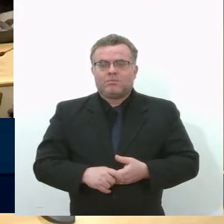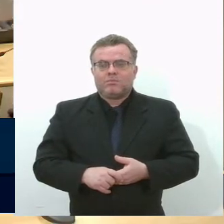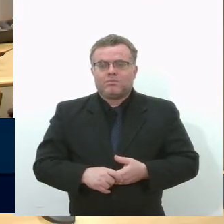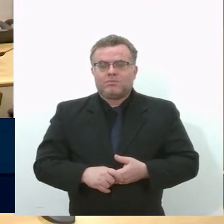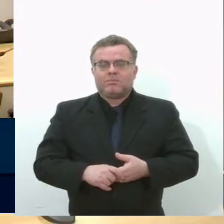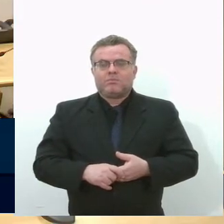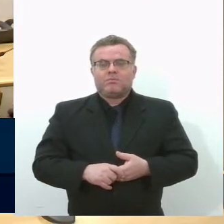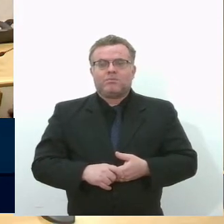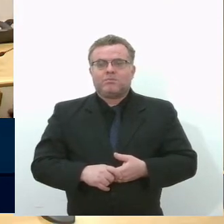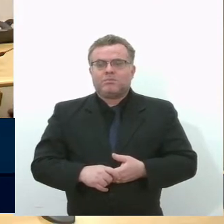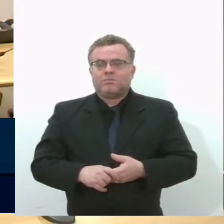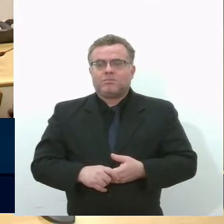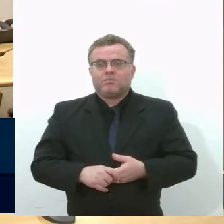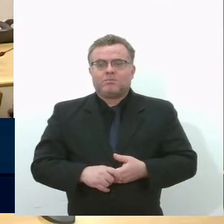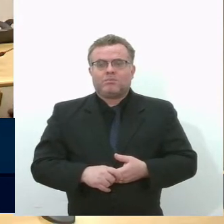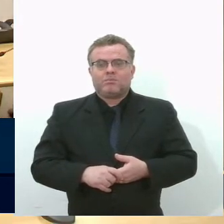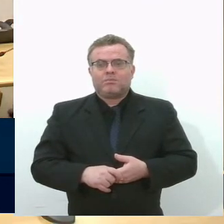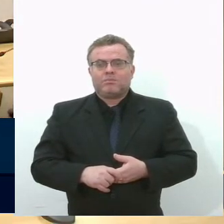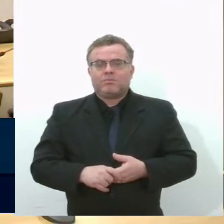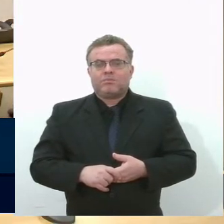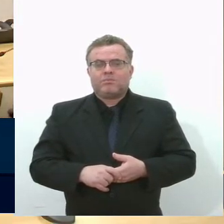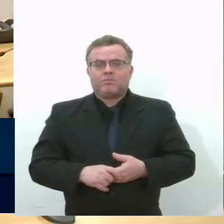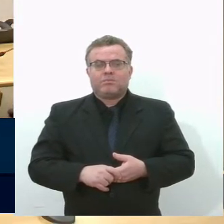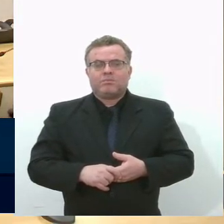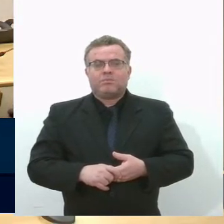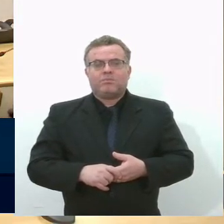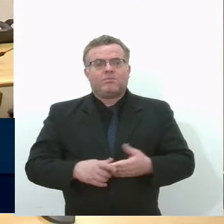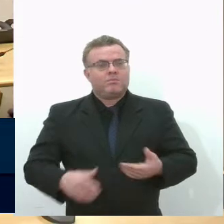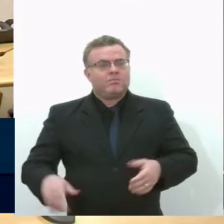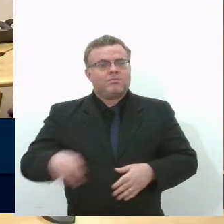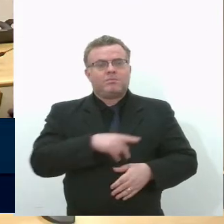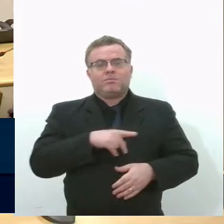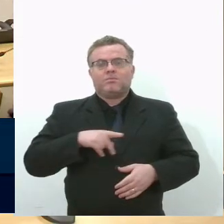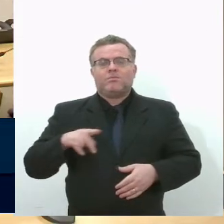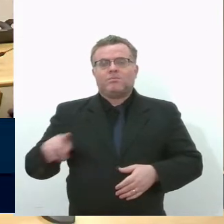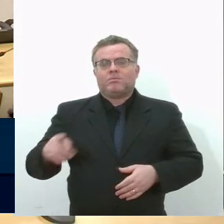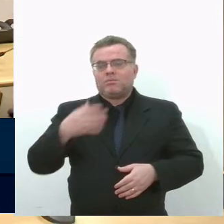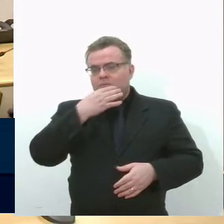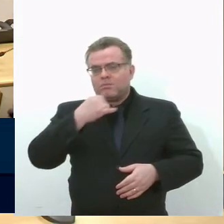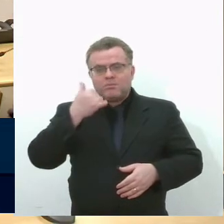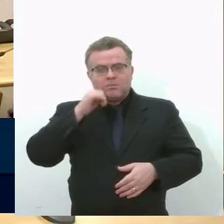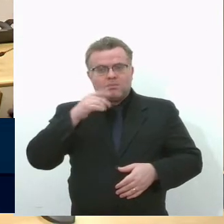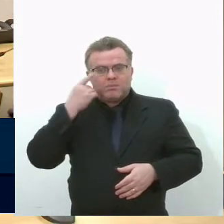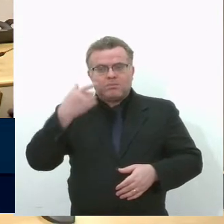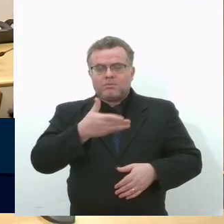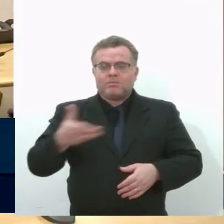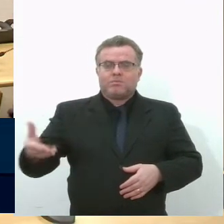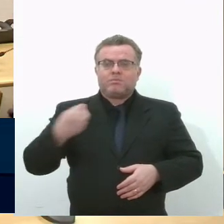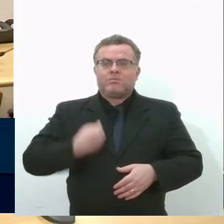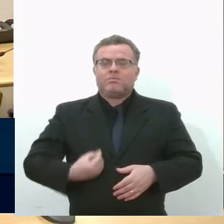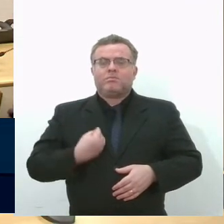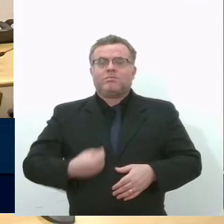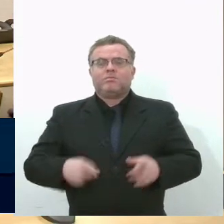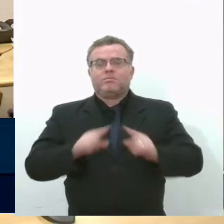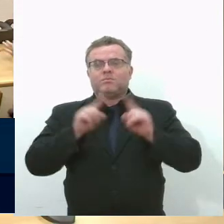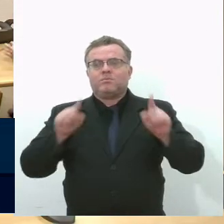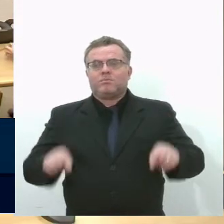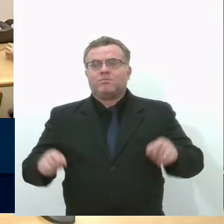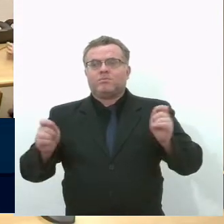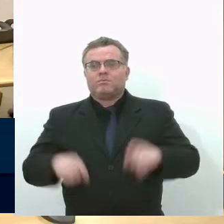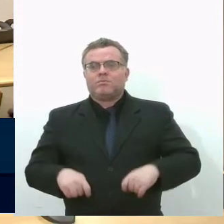Você já fez o... Senhor presidente, colegas deputadas, deputados, servidores, também pessoas